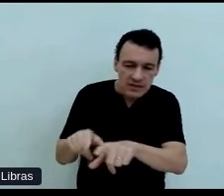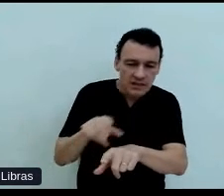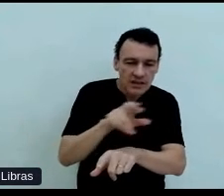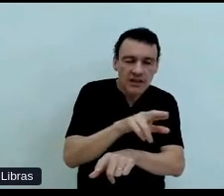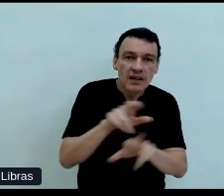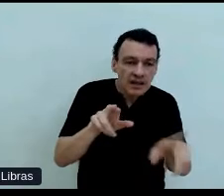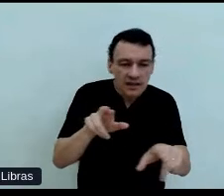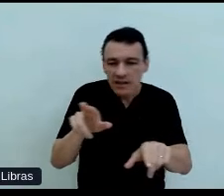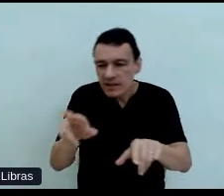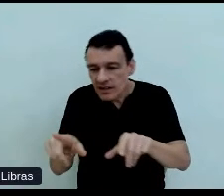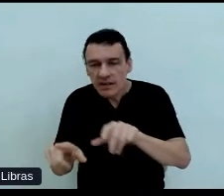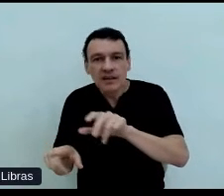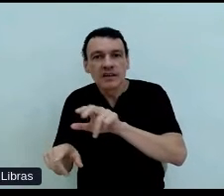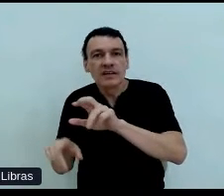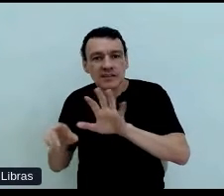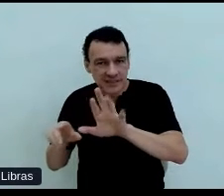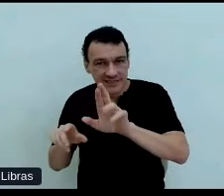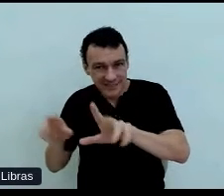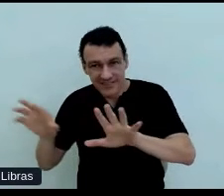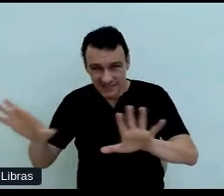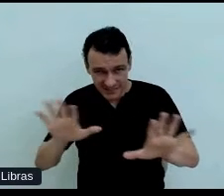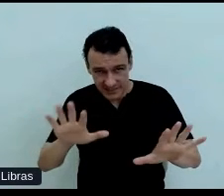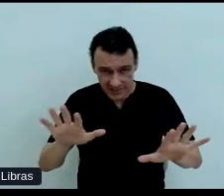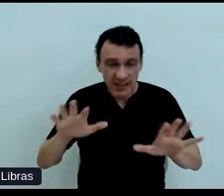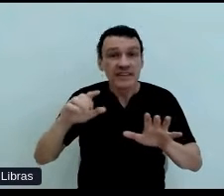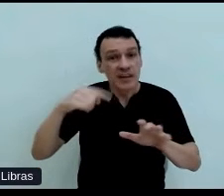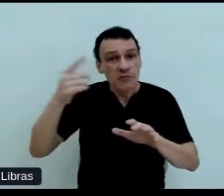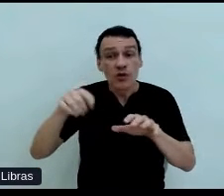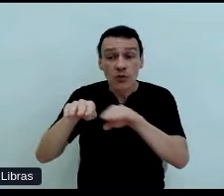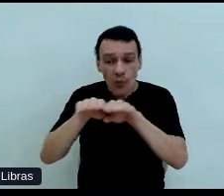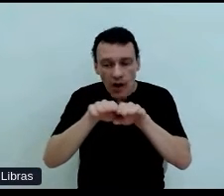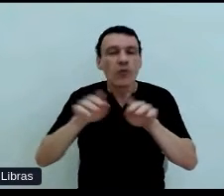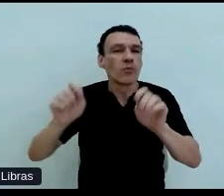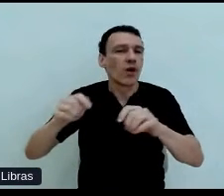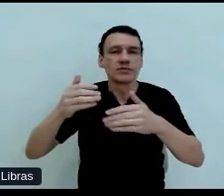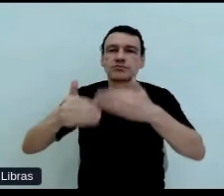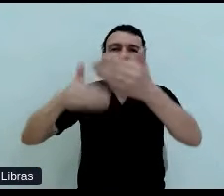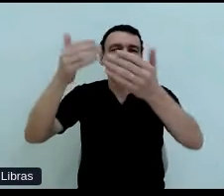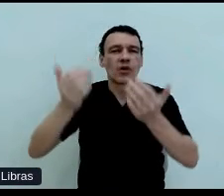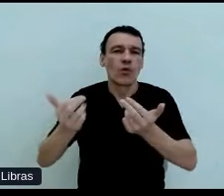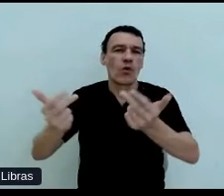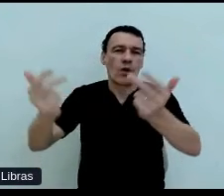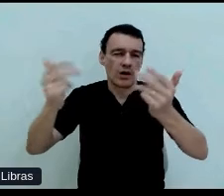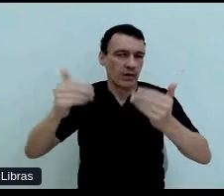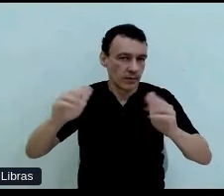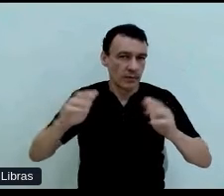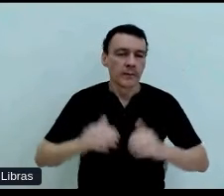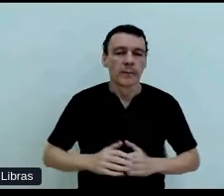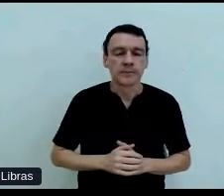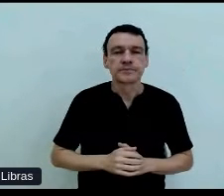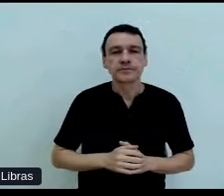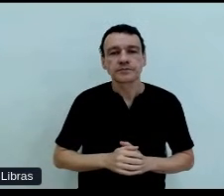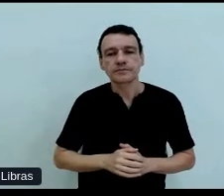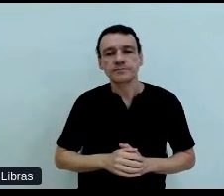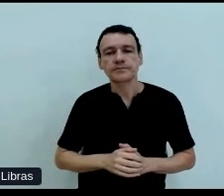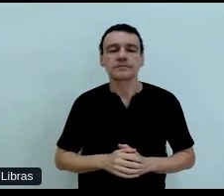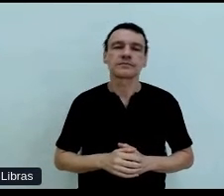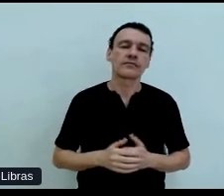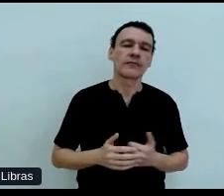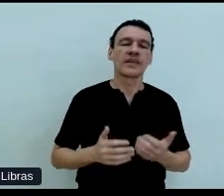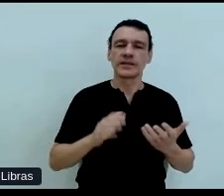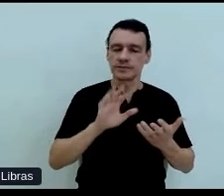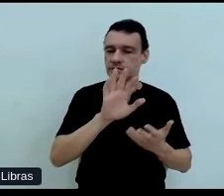quando a gente olha que cada pessoa tem que se desenvolver diferentemente, de uma determinada maneira em cada